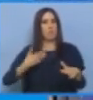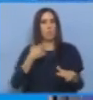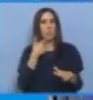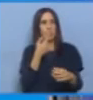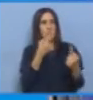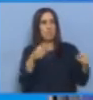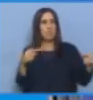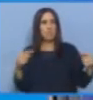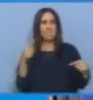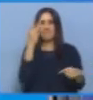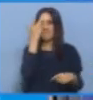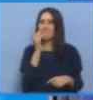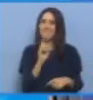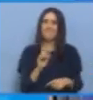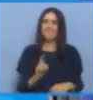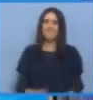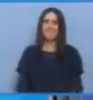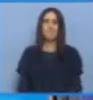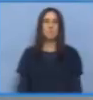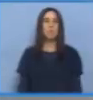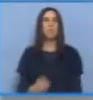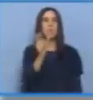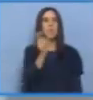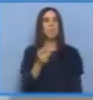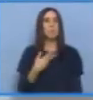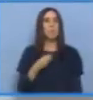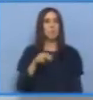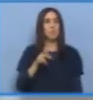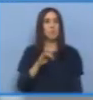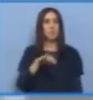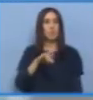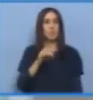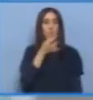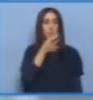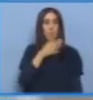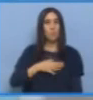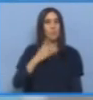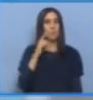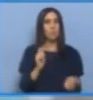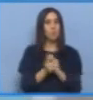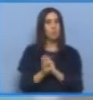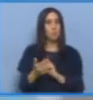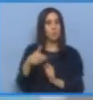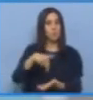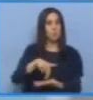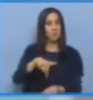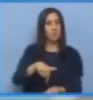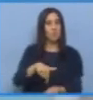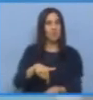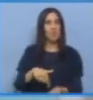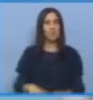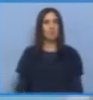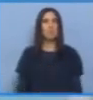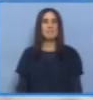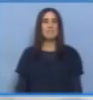ter, não é fácil. Pedro Nascimento, por aquilo que nos falou, parece que essa mudança já aconteceu, mesmo estando cá. Por incrível